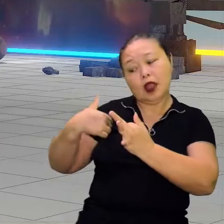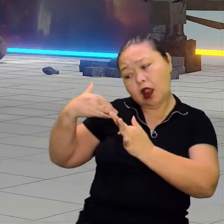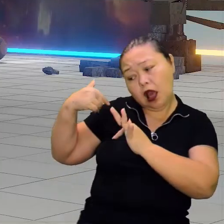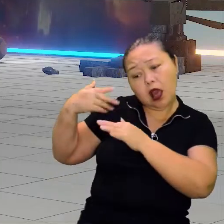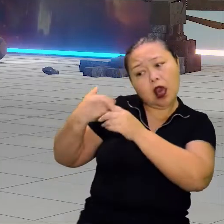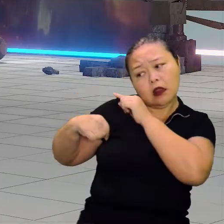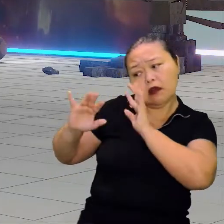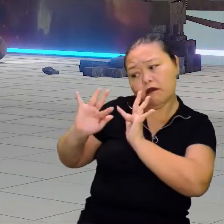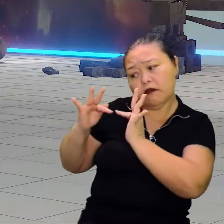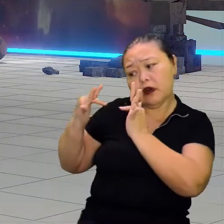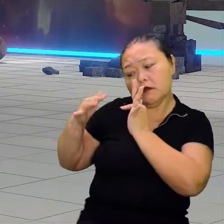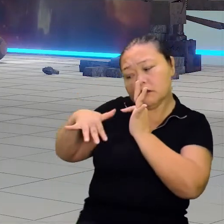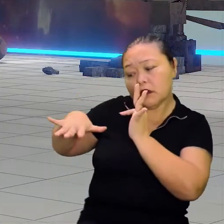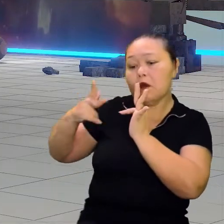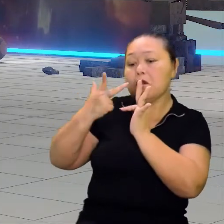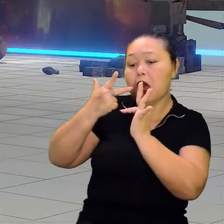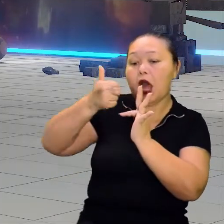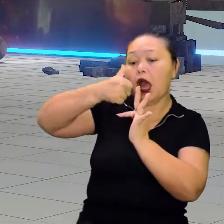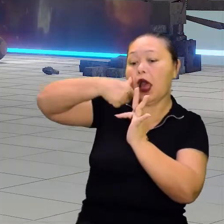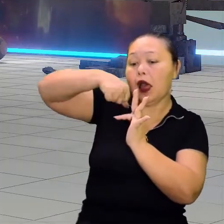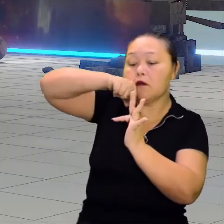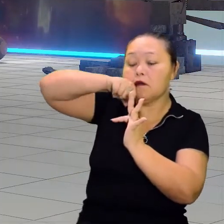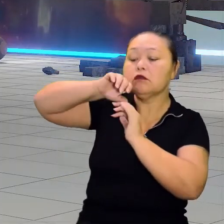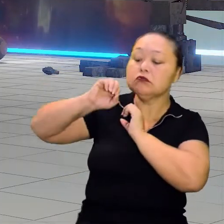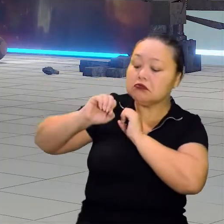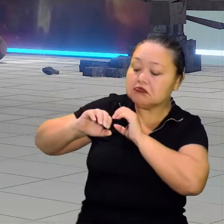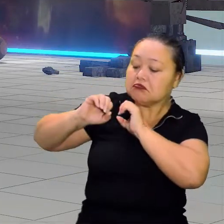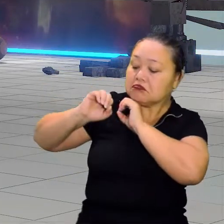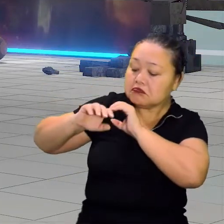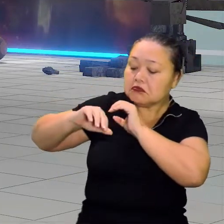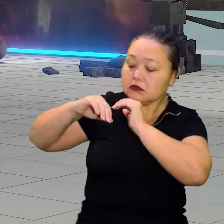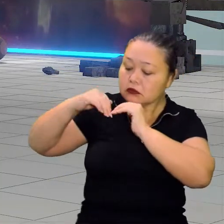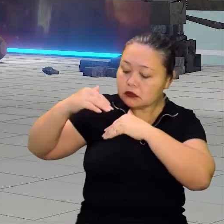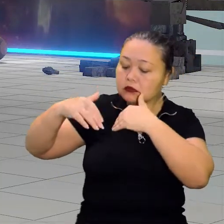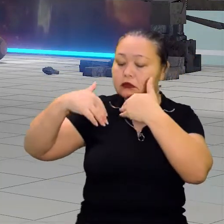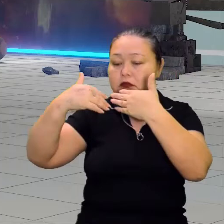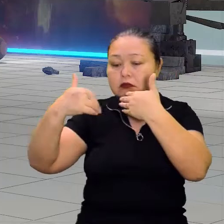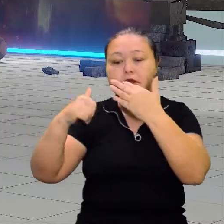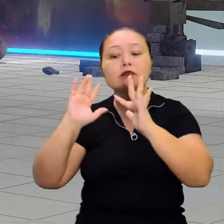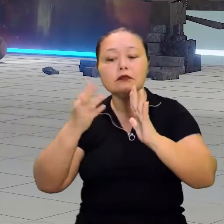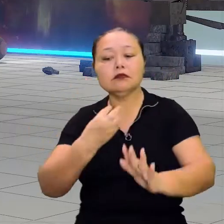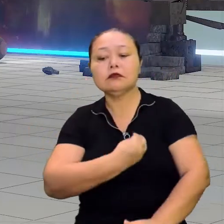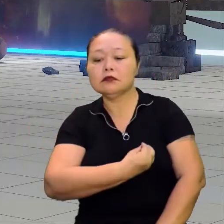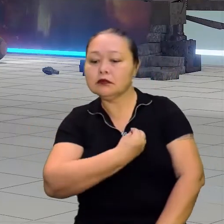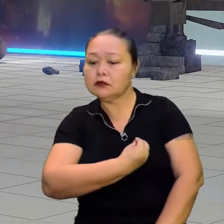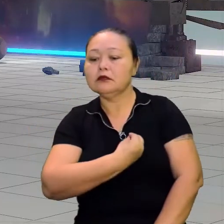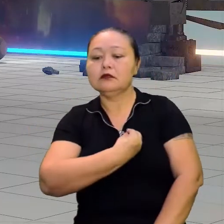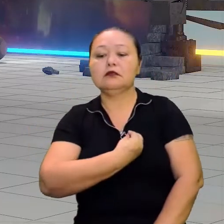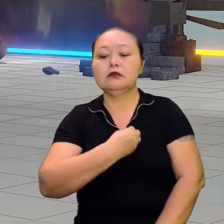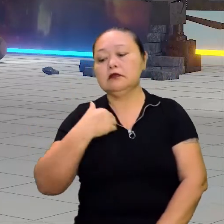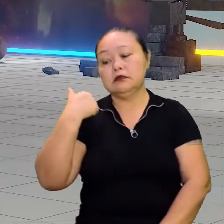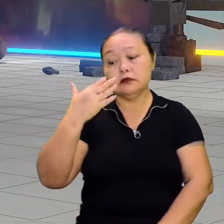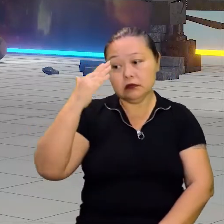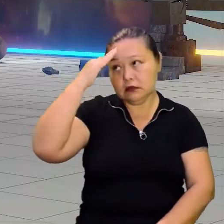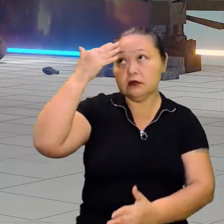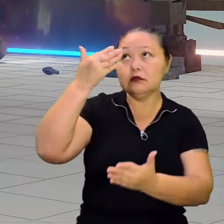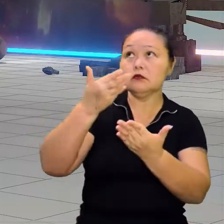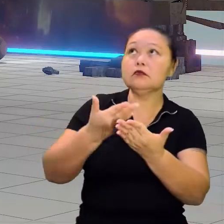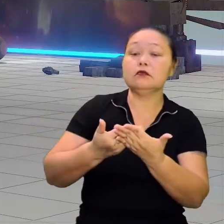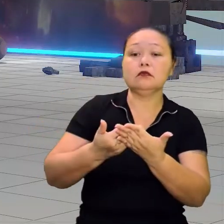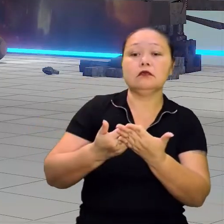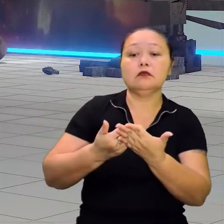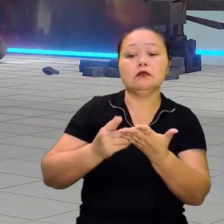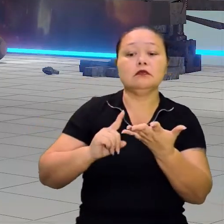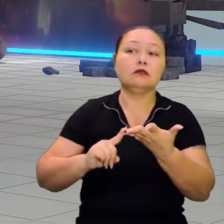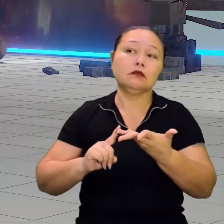família. O pai, a mãe ensinando sobre a vida, sobre a crença